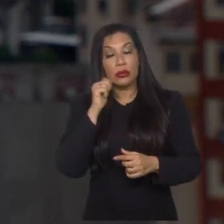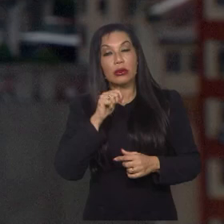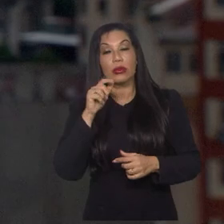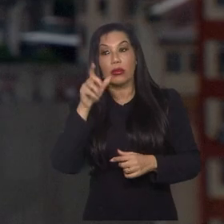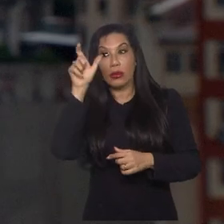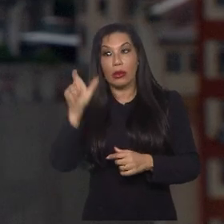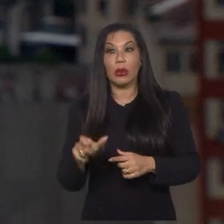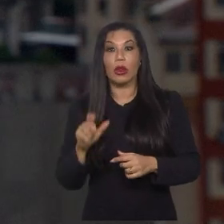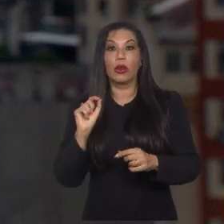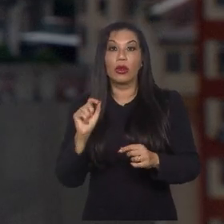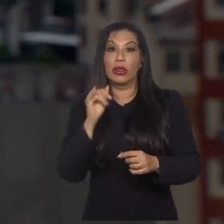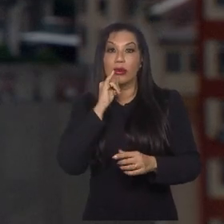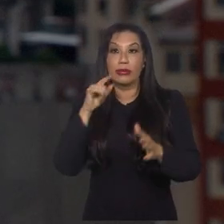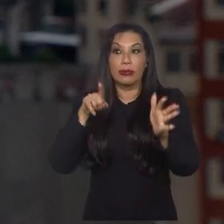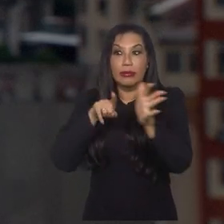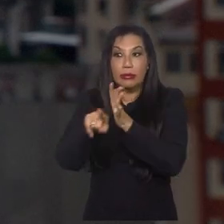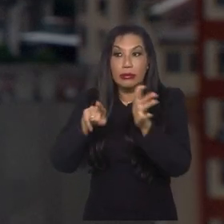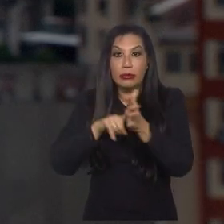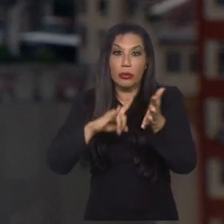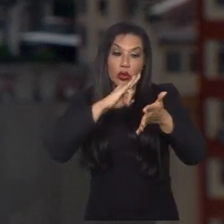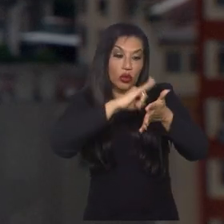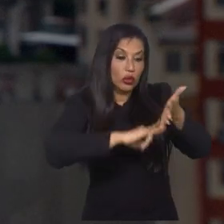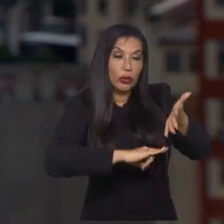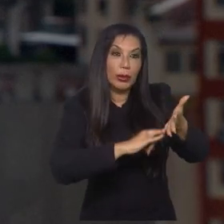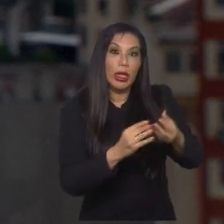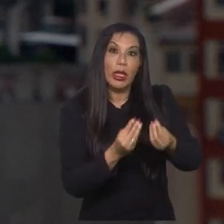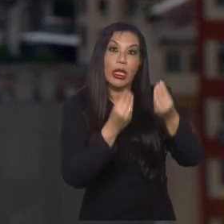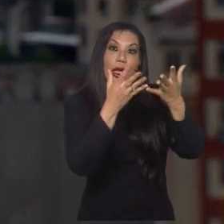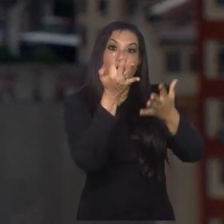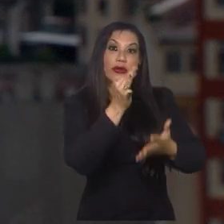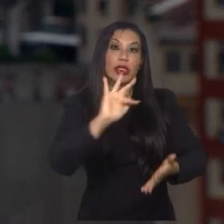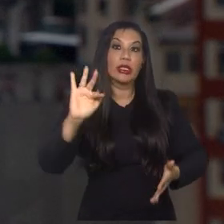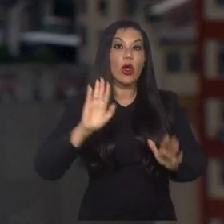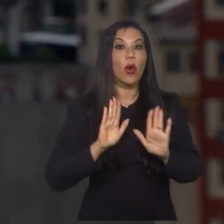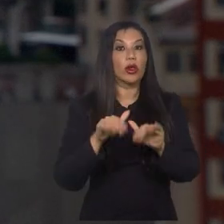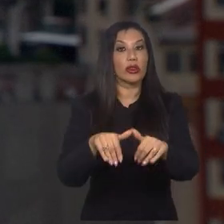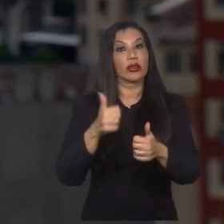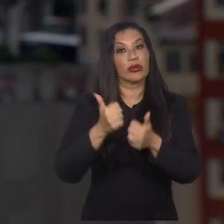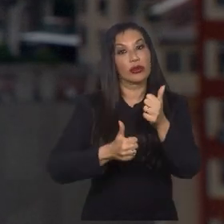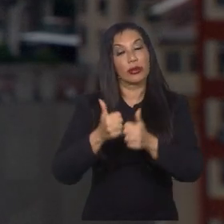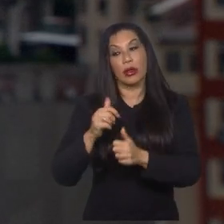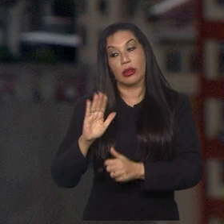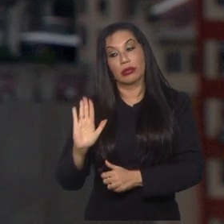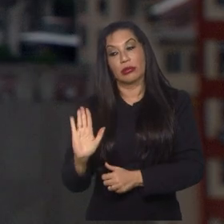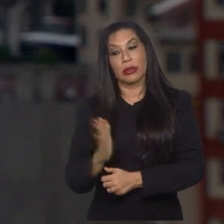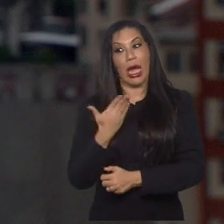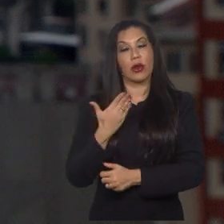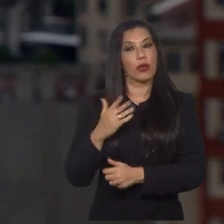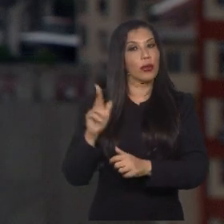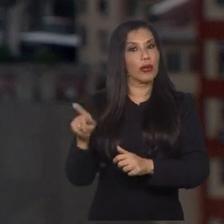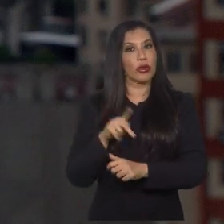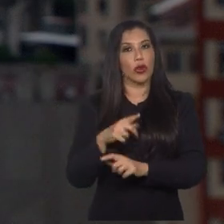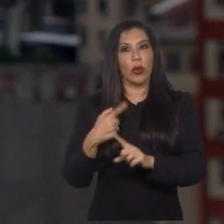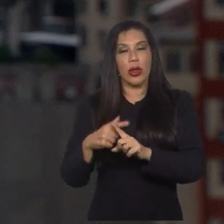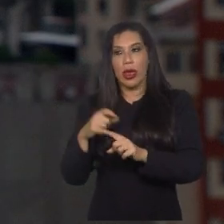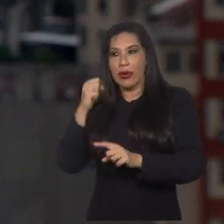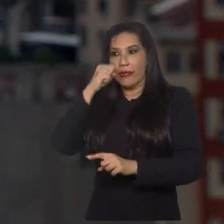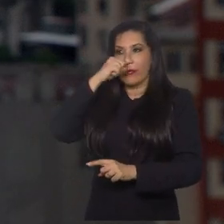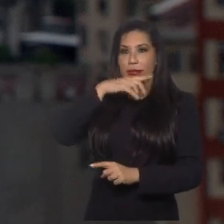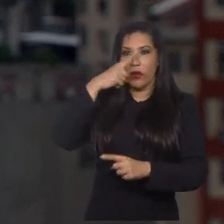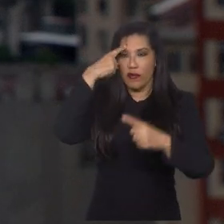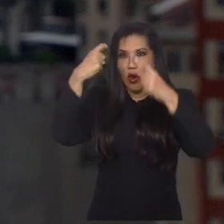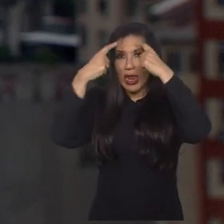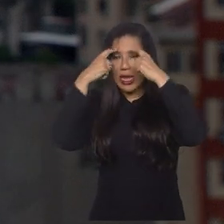levando esse resultado do questionário à Federação Australiana de Futebol, e aí eles acabaram por decidir que tiraria